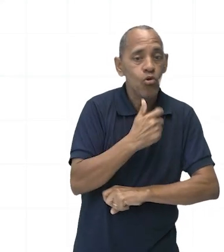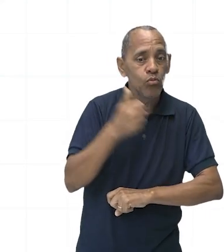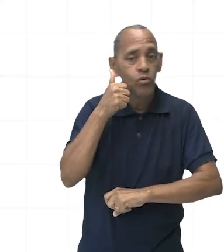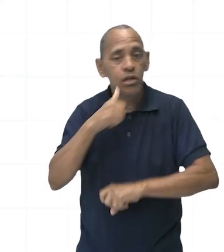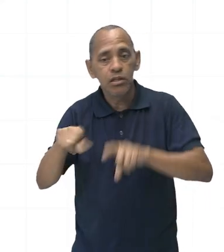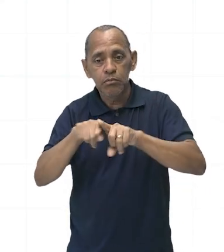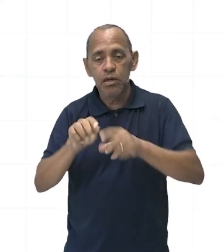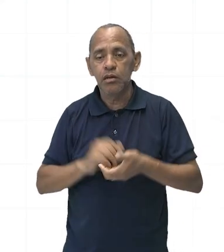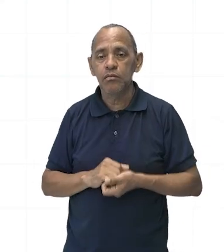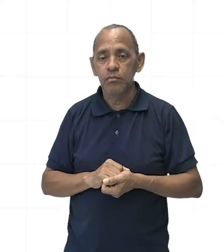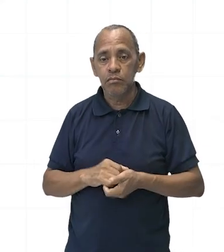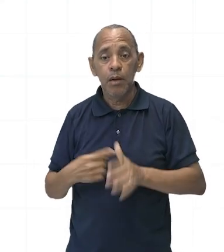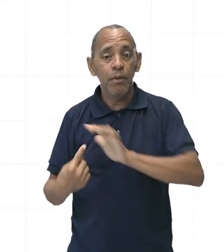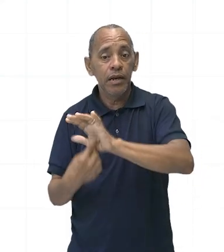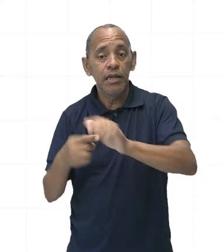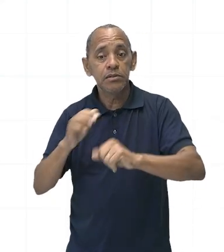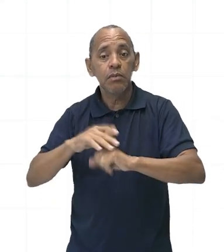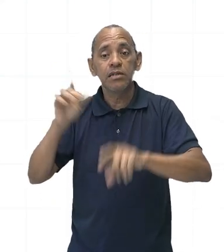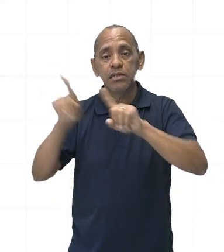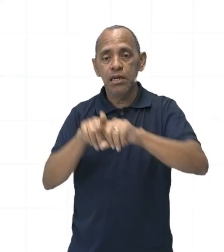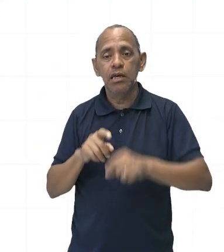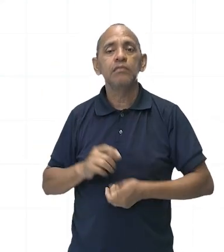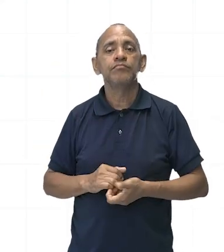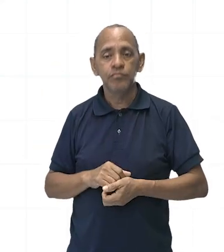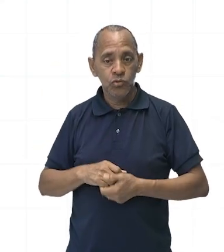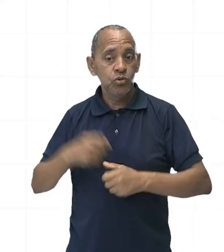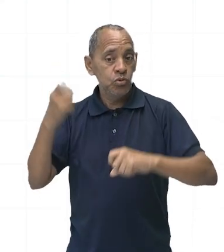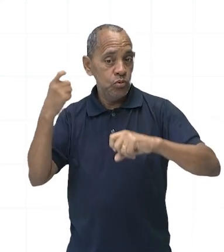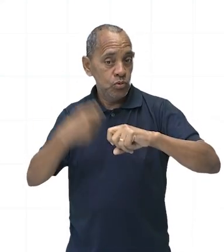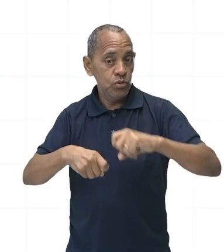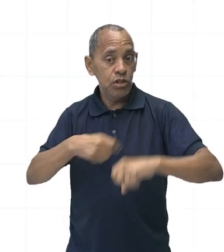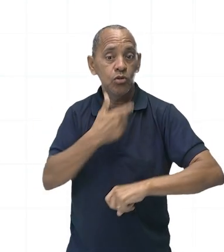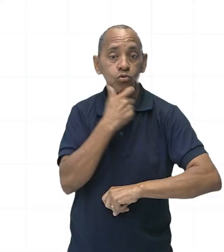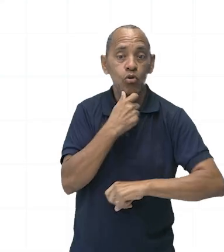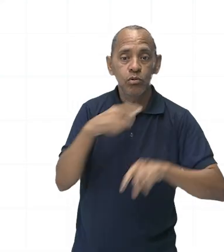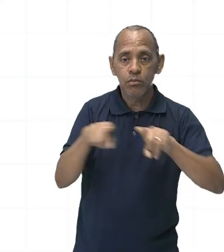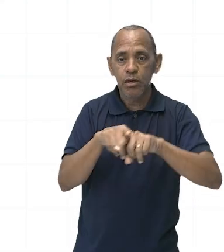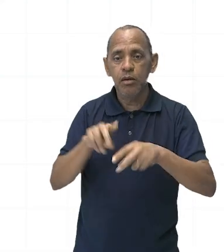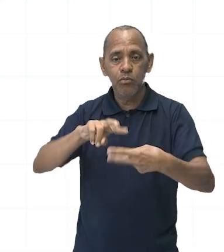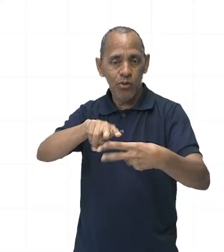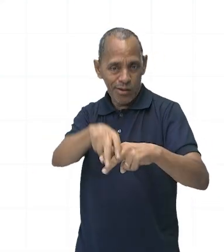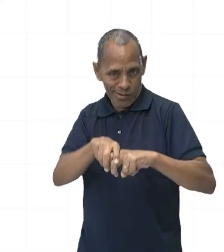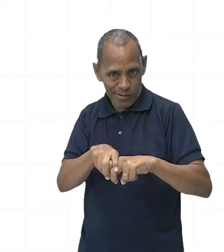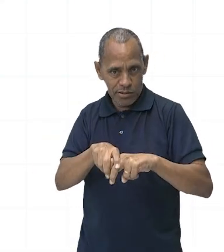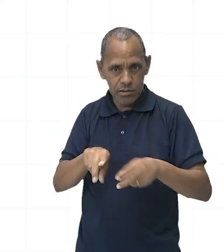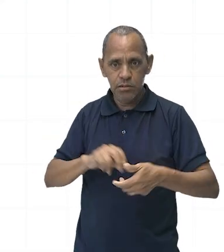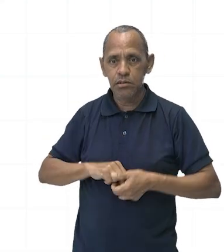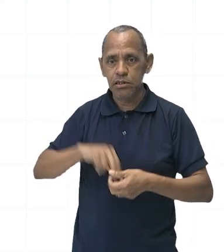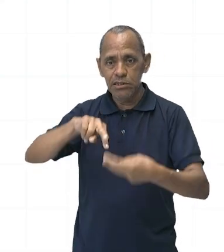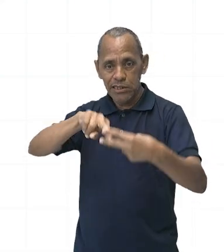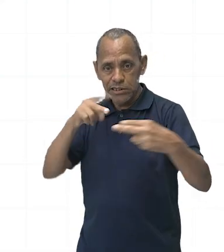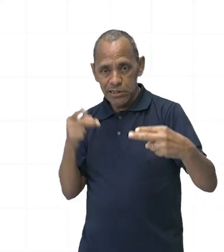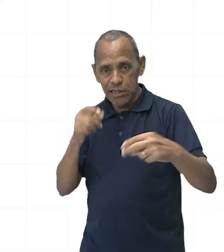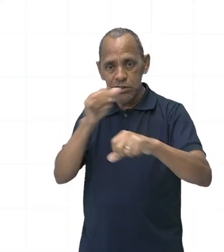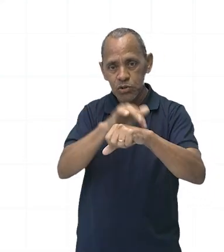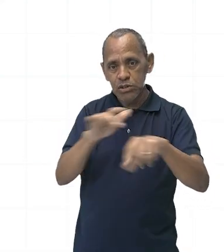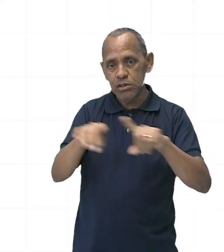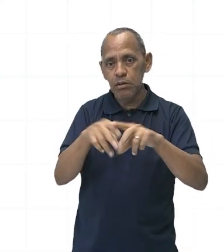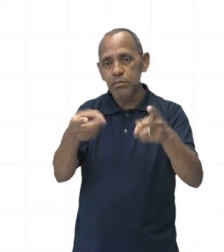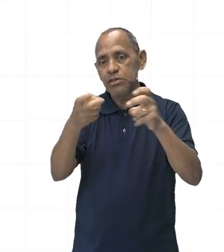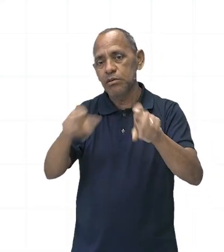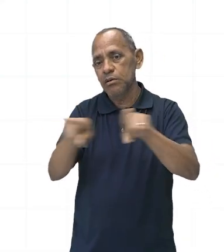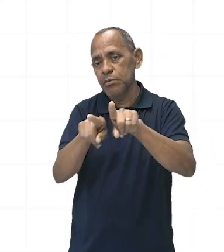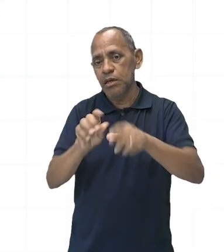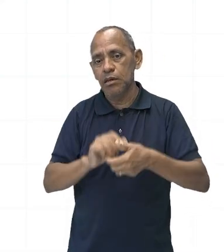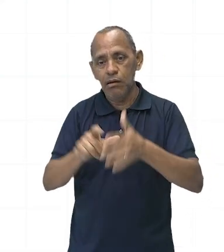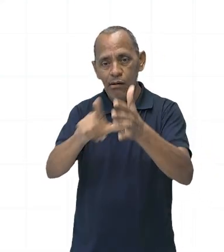sinais e sintomas são mais evidentes em indivíduos do sexo masculino devido à genética dessa doença. O que a gente